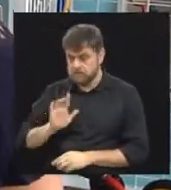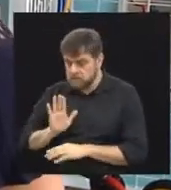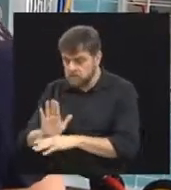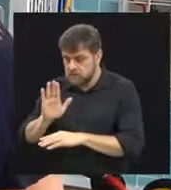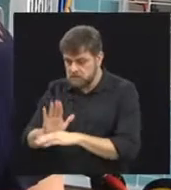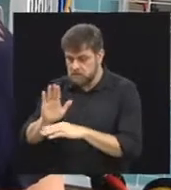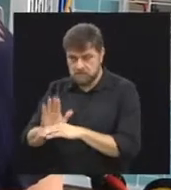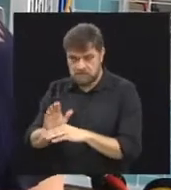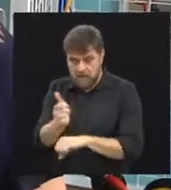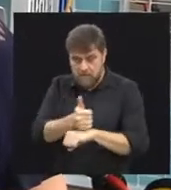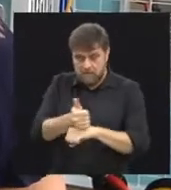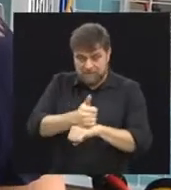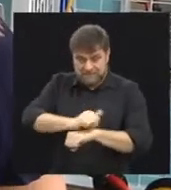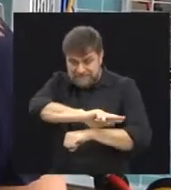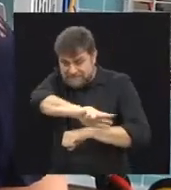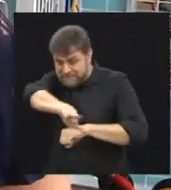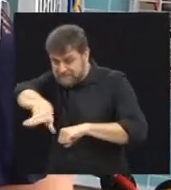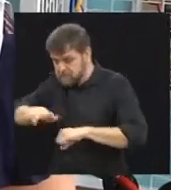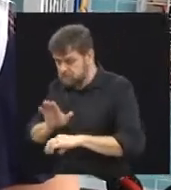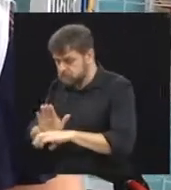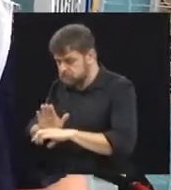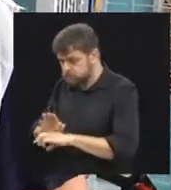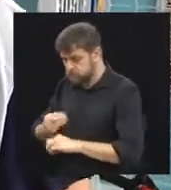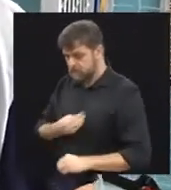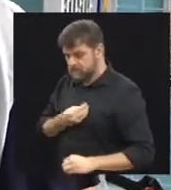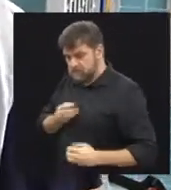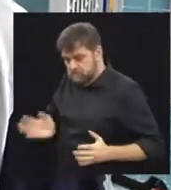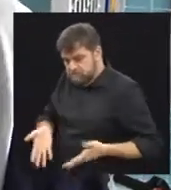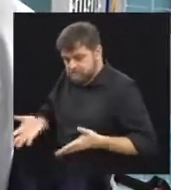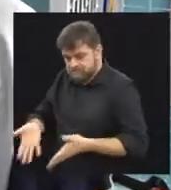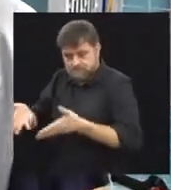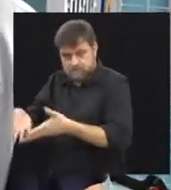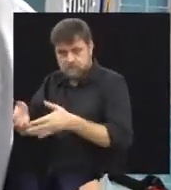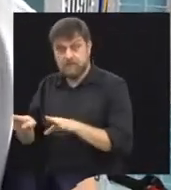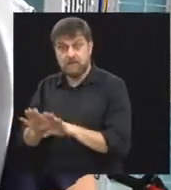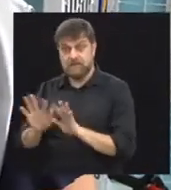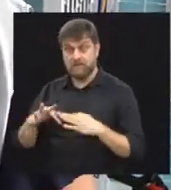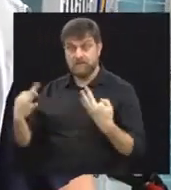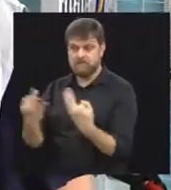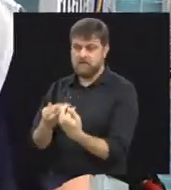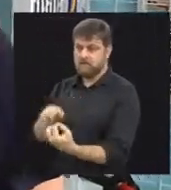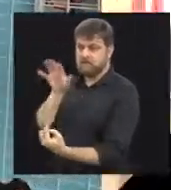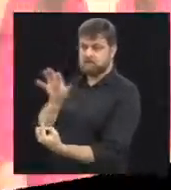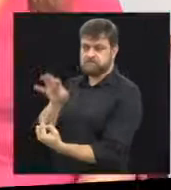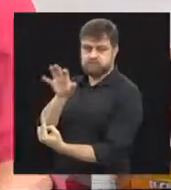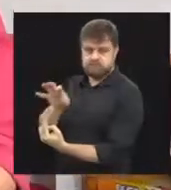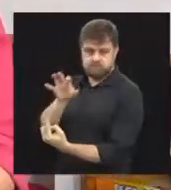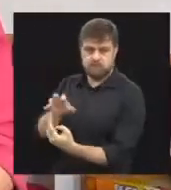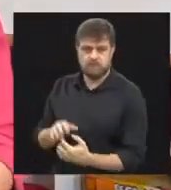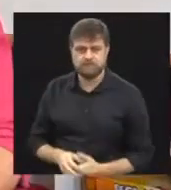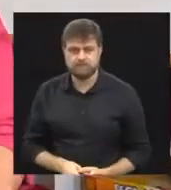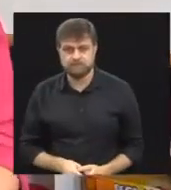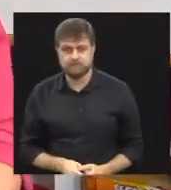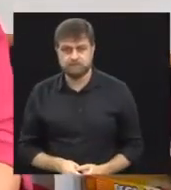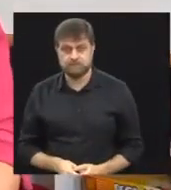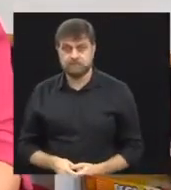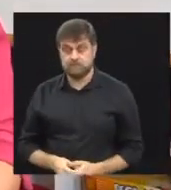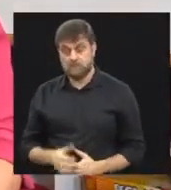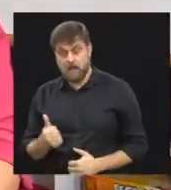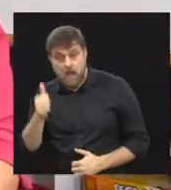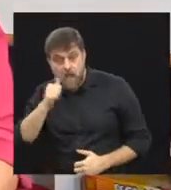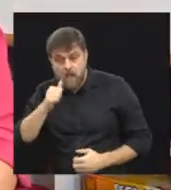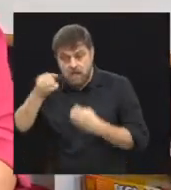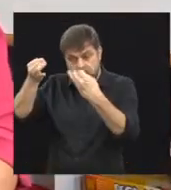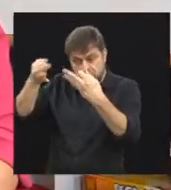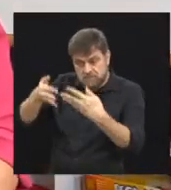com todos os aspectos da vida dessa criança. E influencia diretamente na vida da família também, né? E a Maria Delta estava